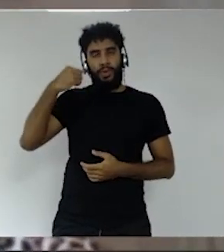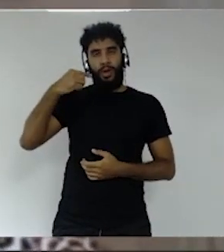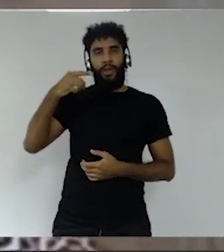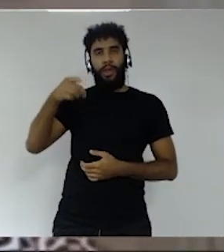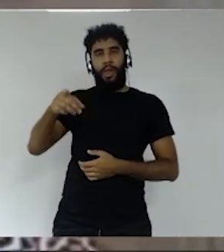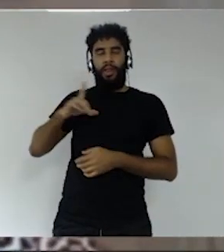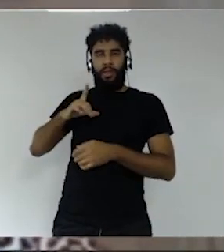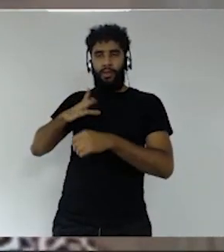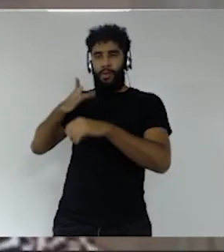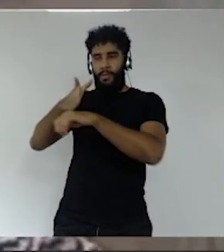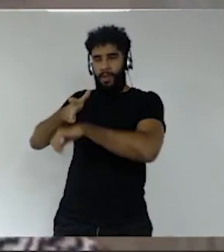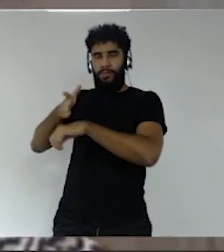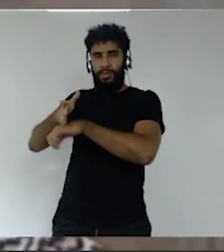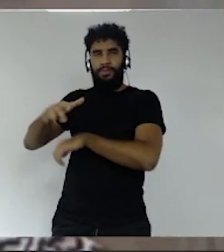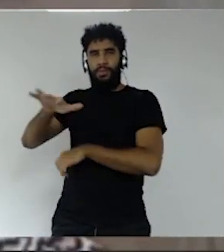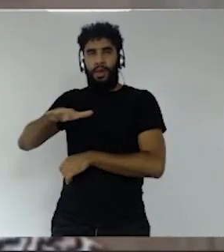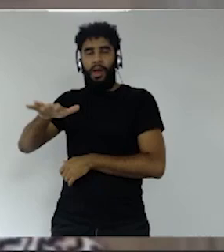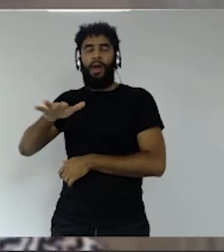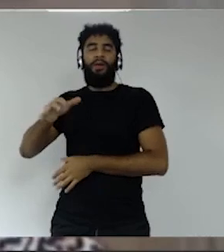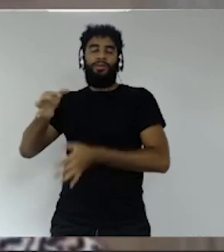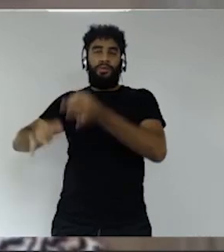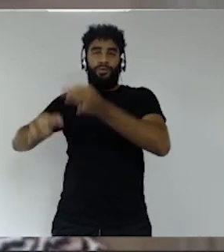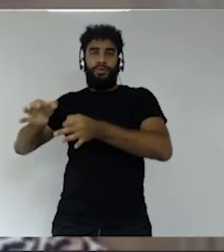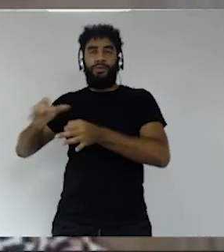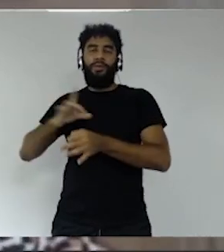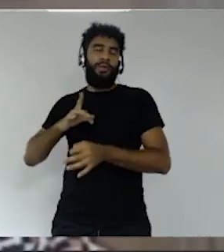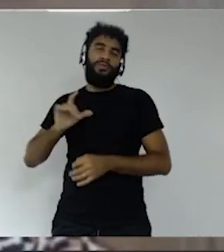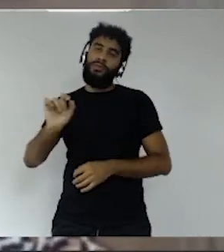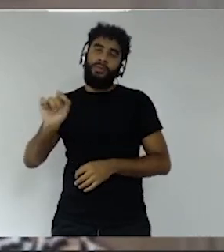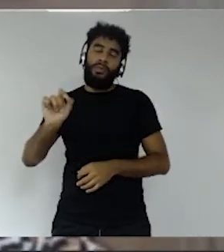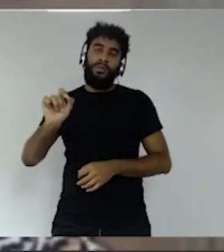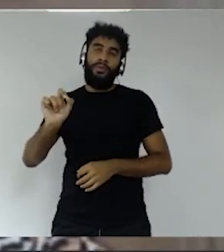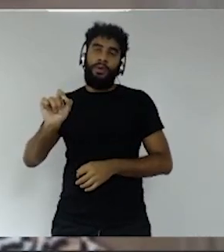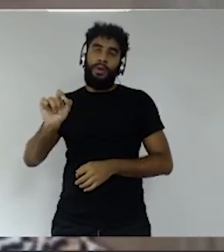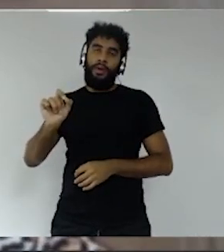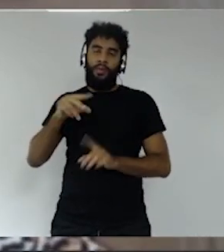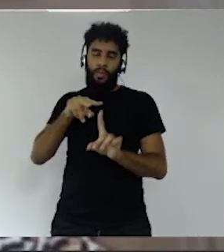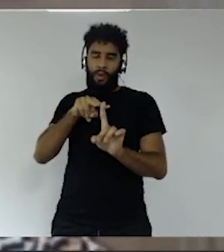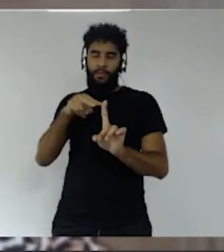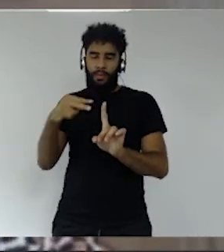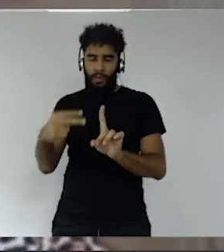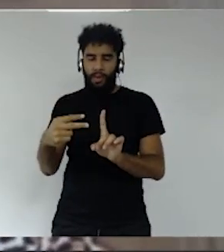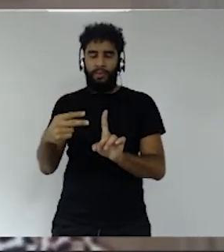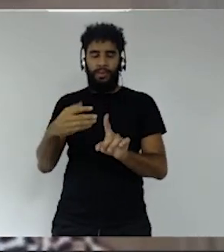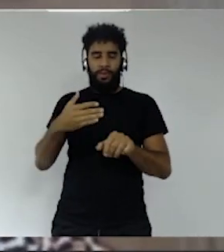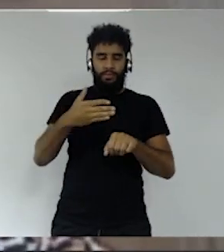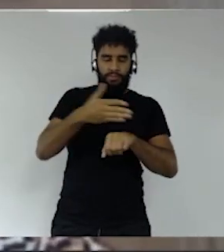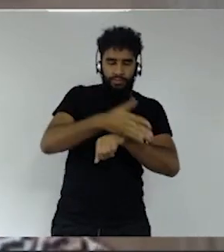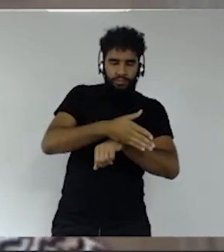de acesso à justiça, então a gente tem essa perspectiva de acesso à justiça não só na